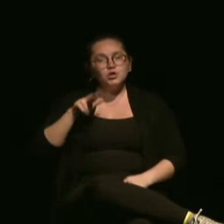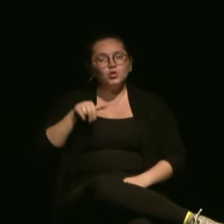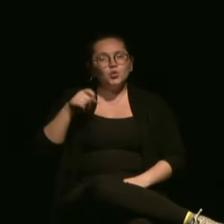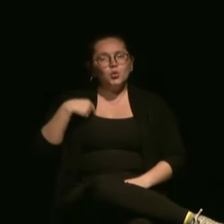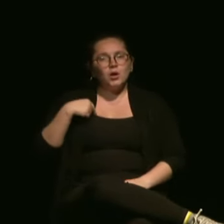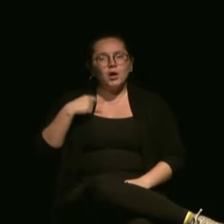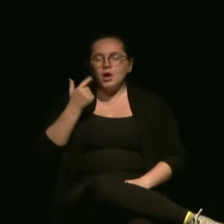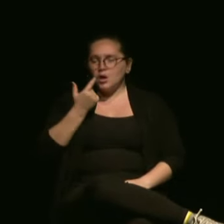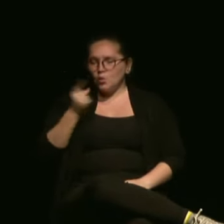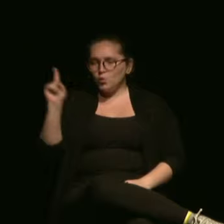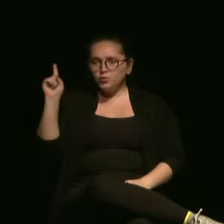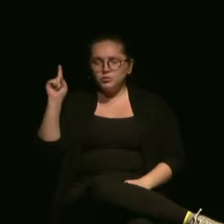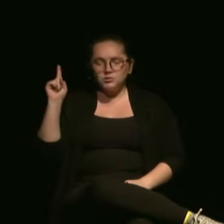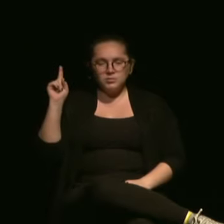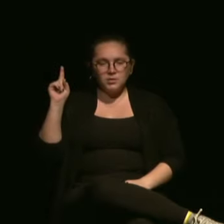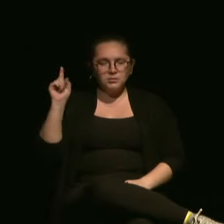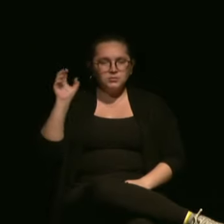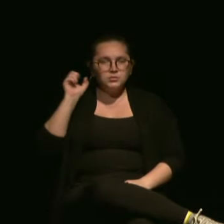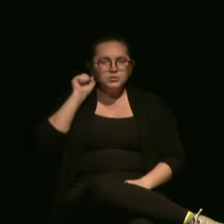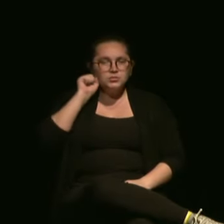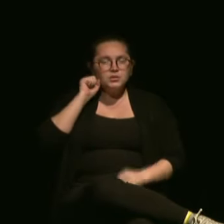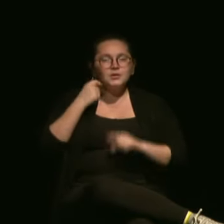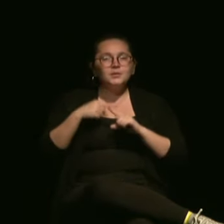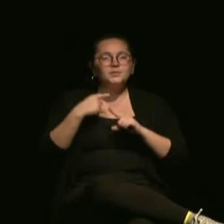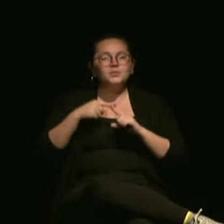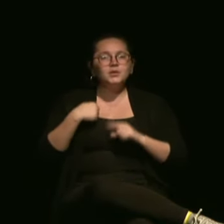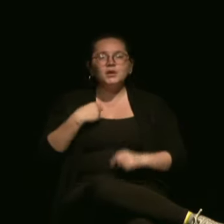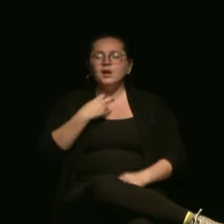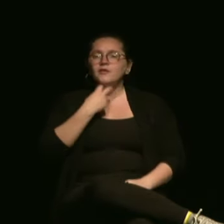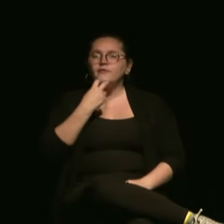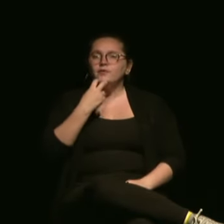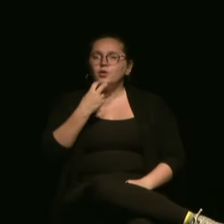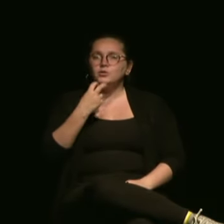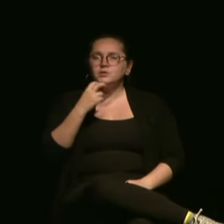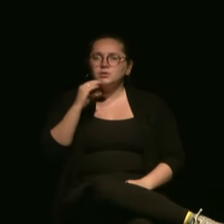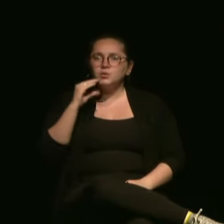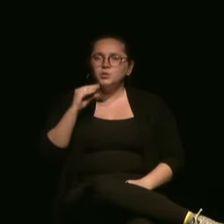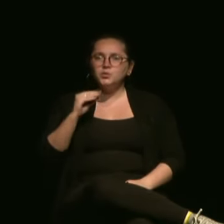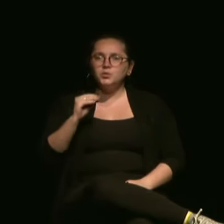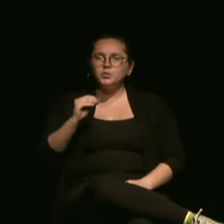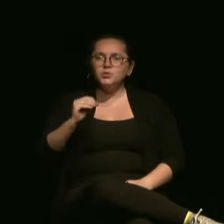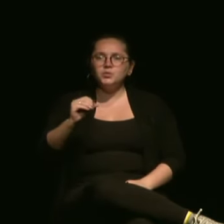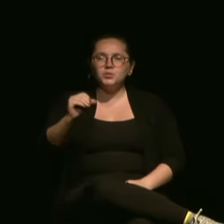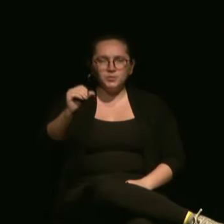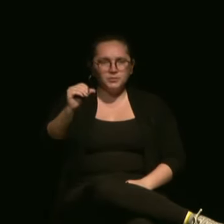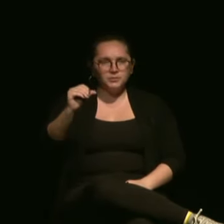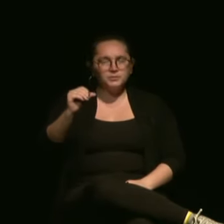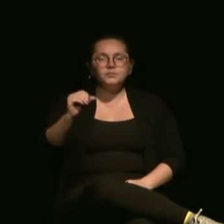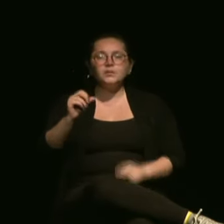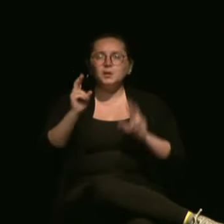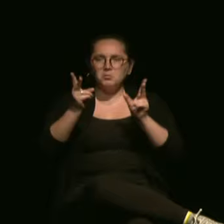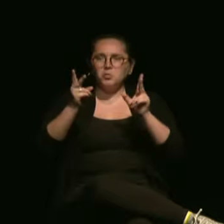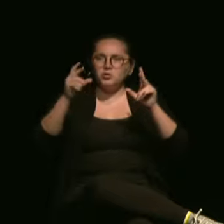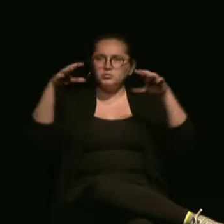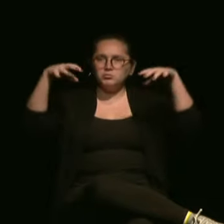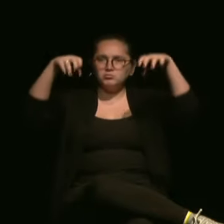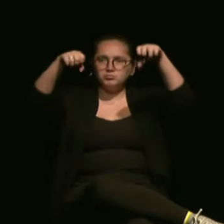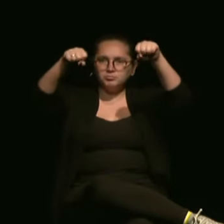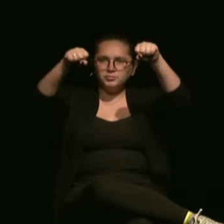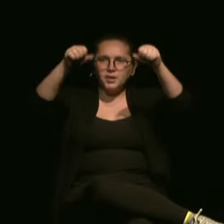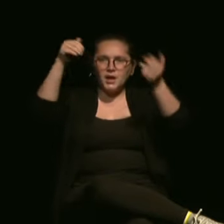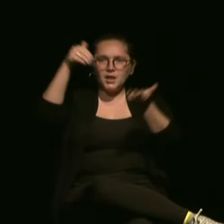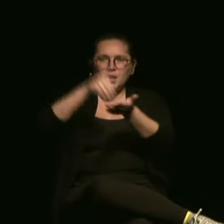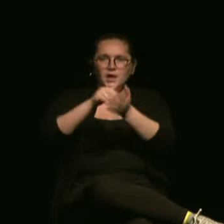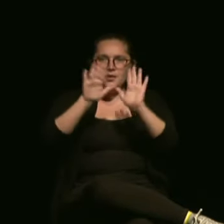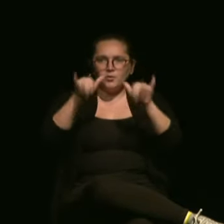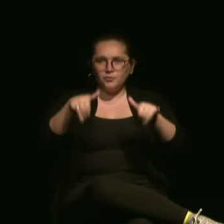porque tem um fade-out na voz do Coutinho. Em Santo Forte, pode manter apagado agora até o final,